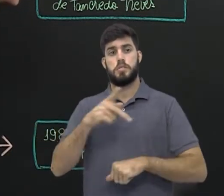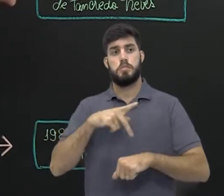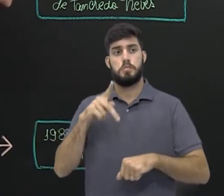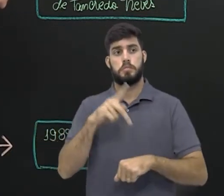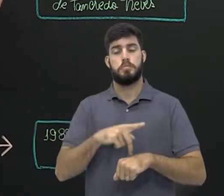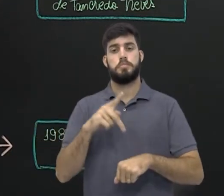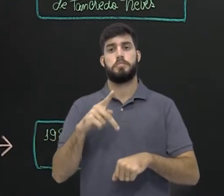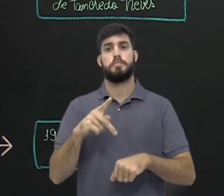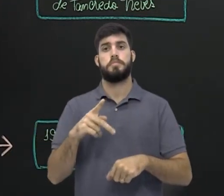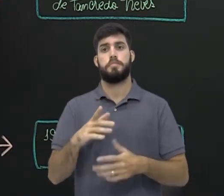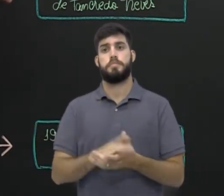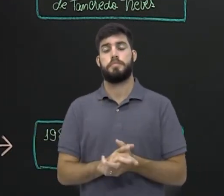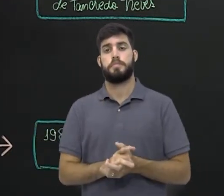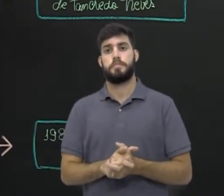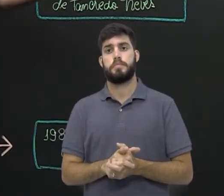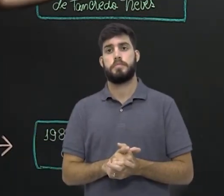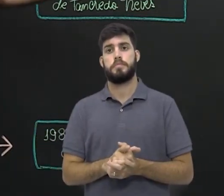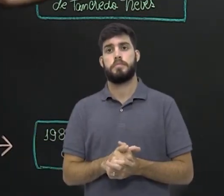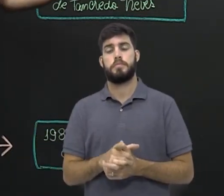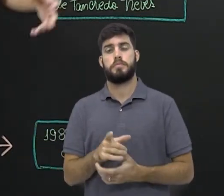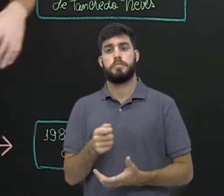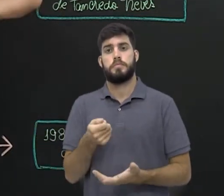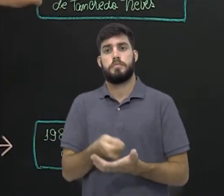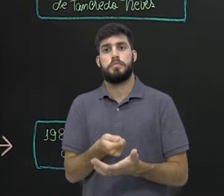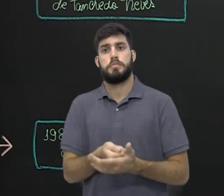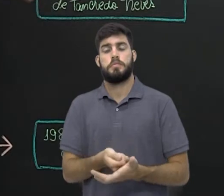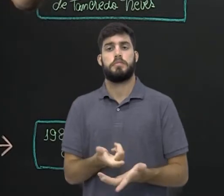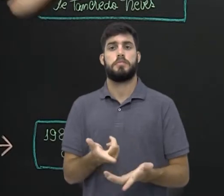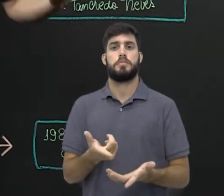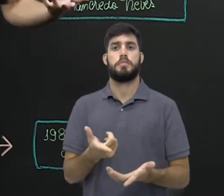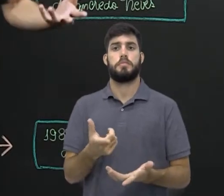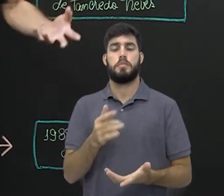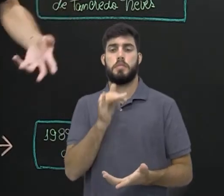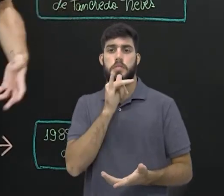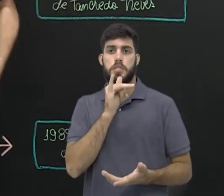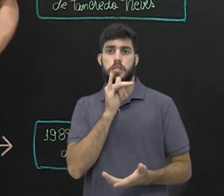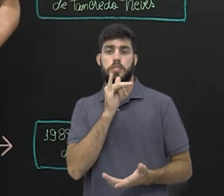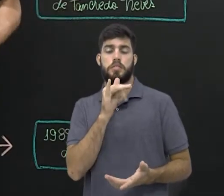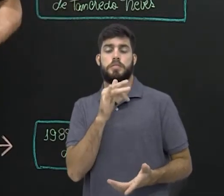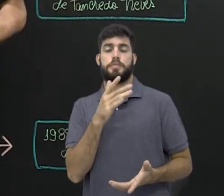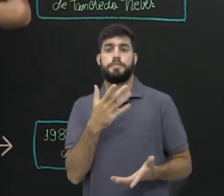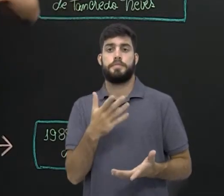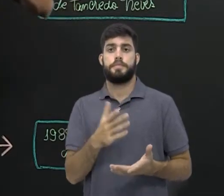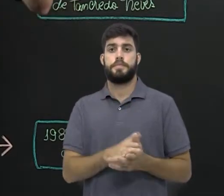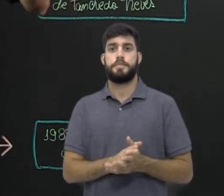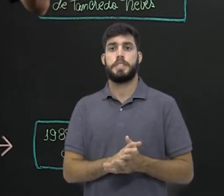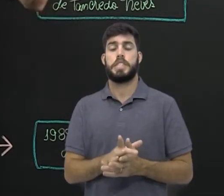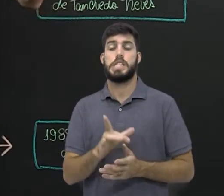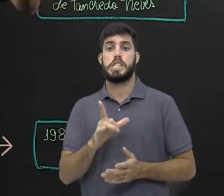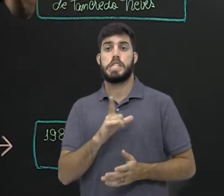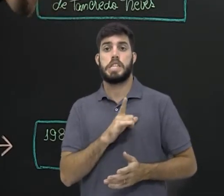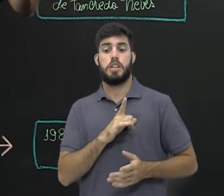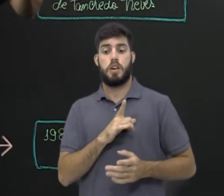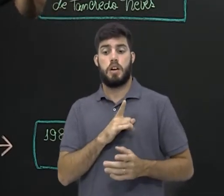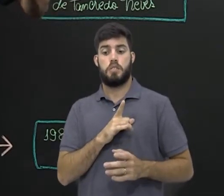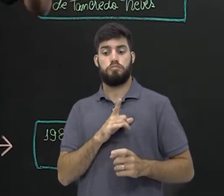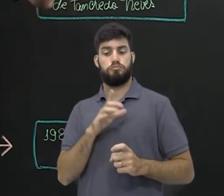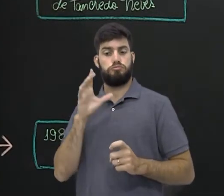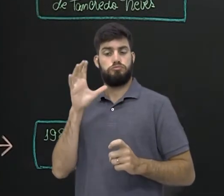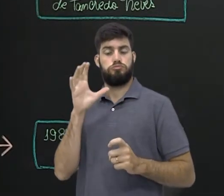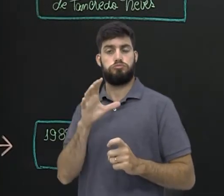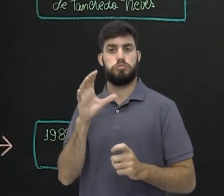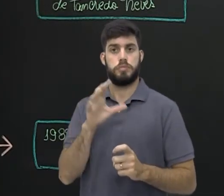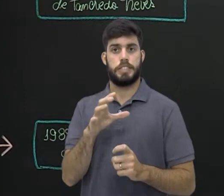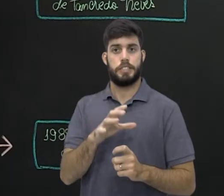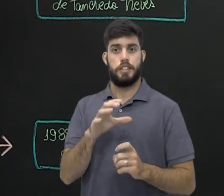seja, acusados de serem contra a ditadura, eles estavam no exílio, como a gente diz, né? Então havia uma pressão da sociedade brasileira